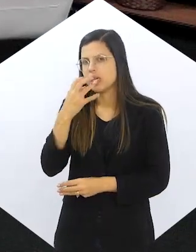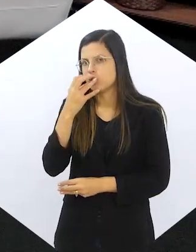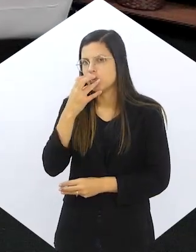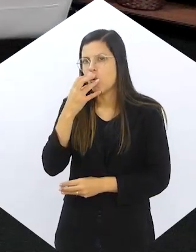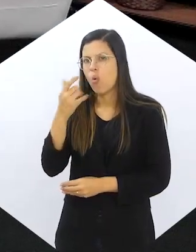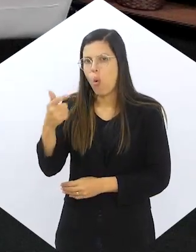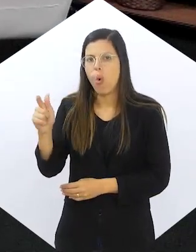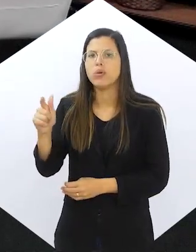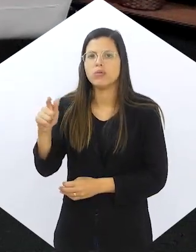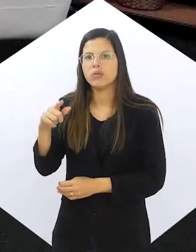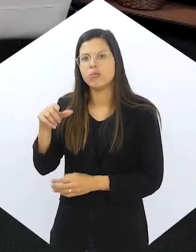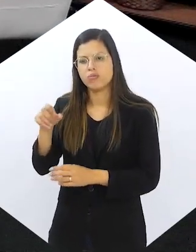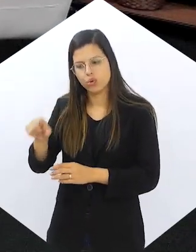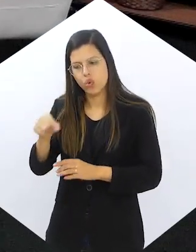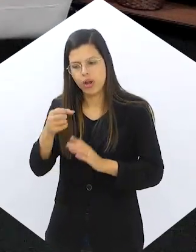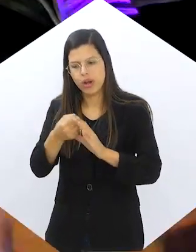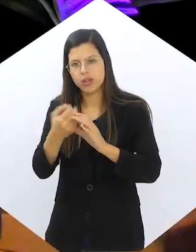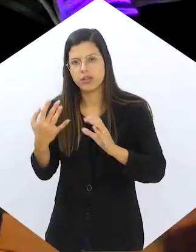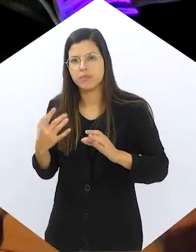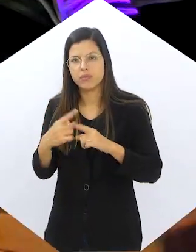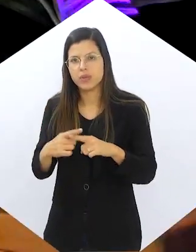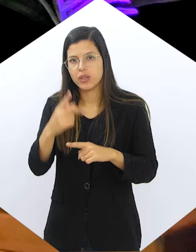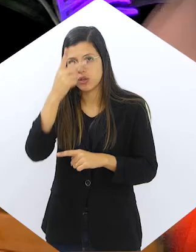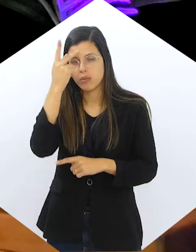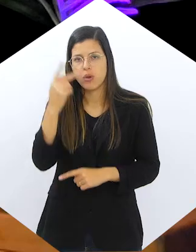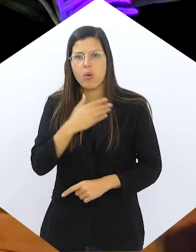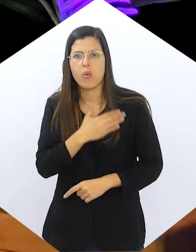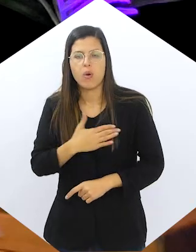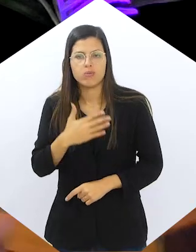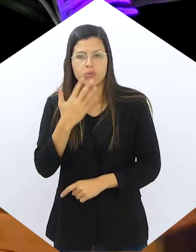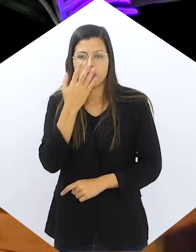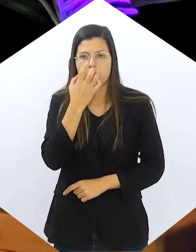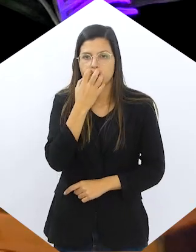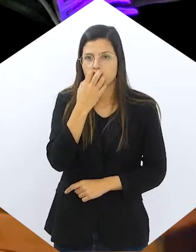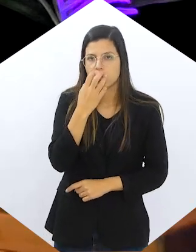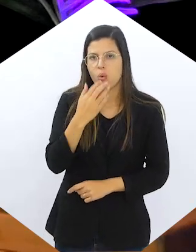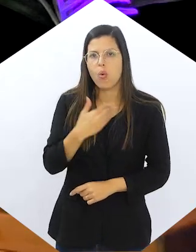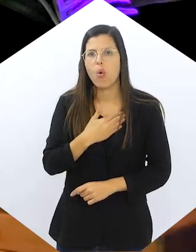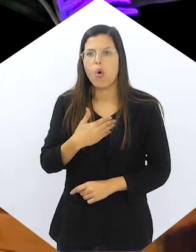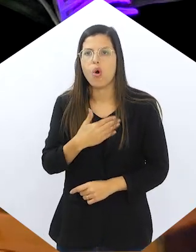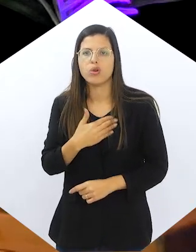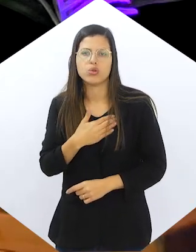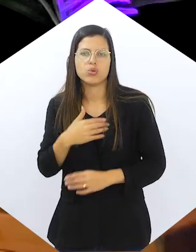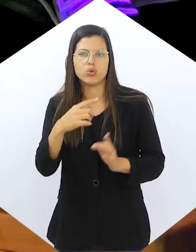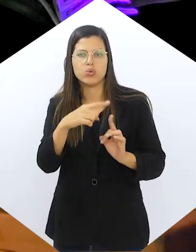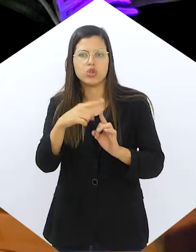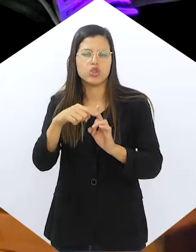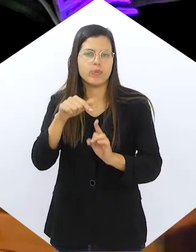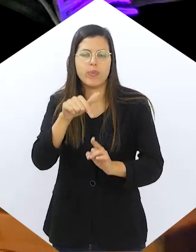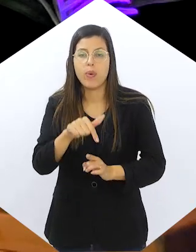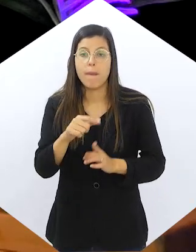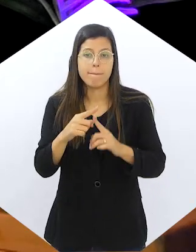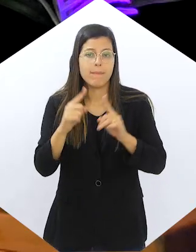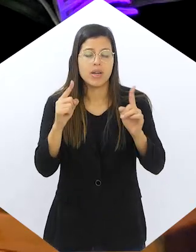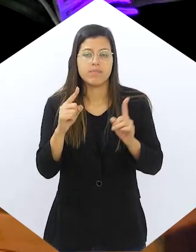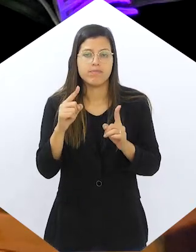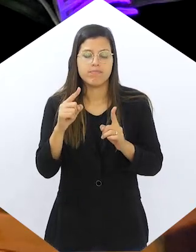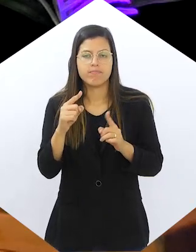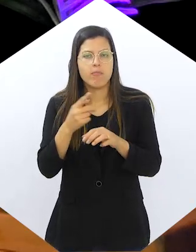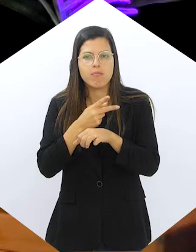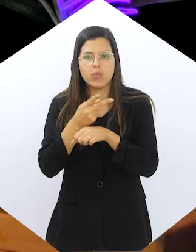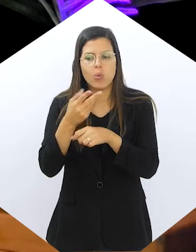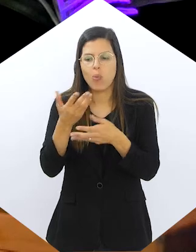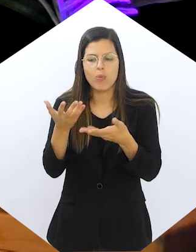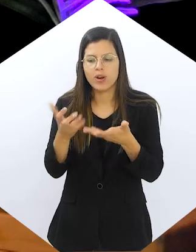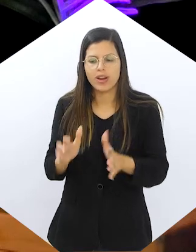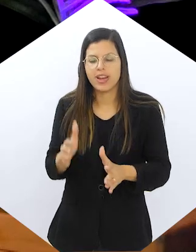que acontece, as pessoas às vezes querem ter eu gosto do cachorro, eu gosto da raça tal, mas não procuram saber quais são as